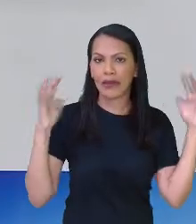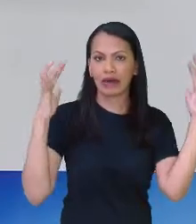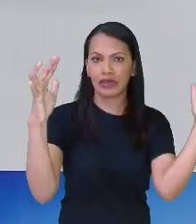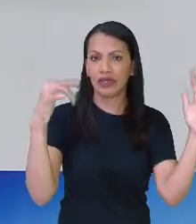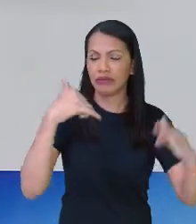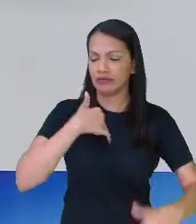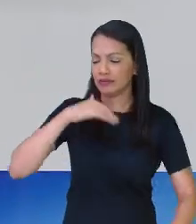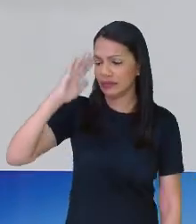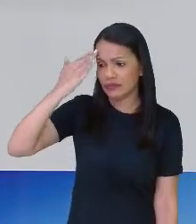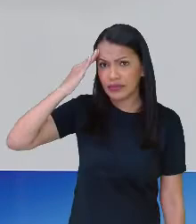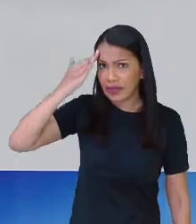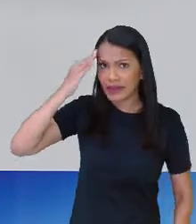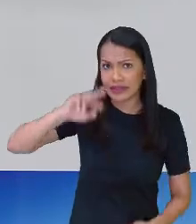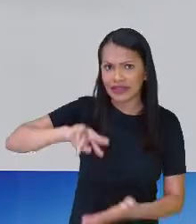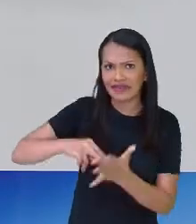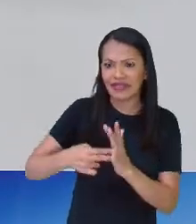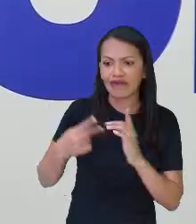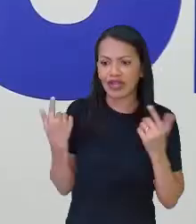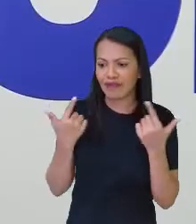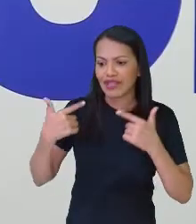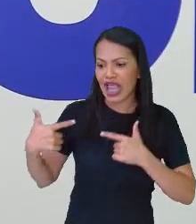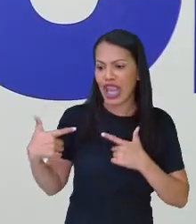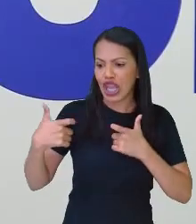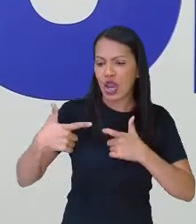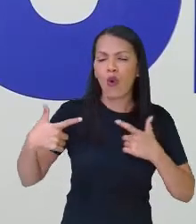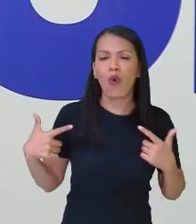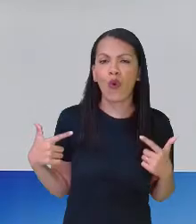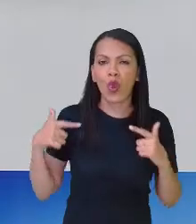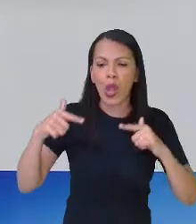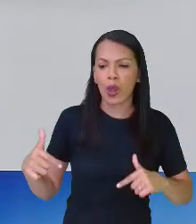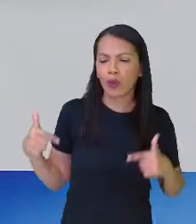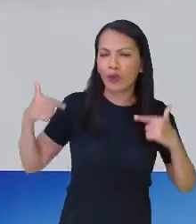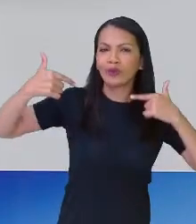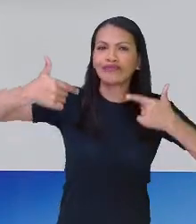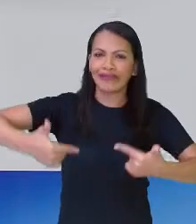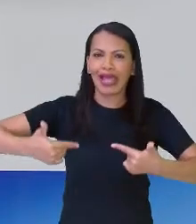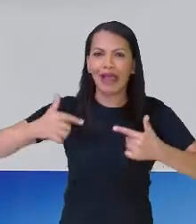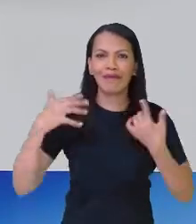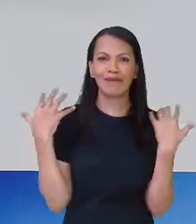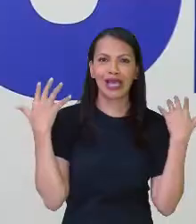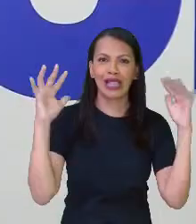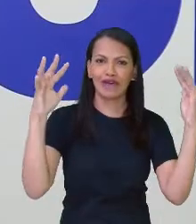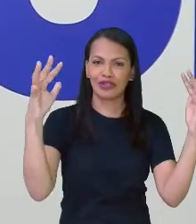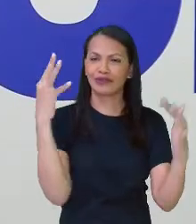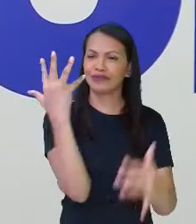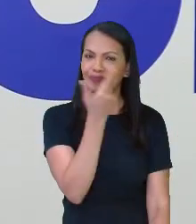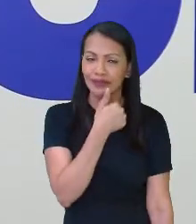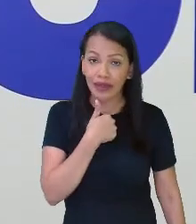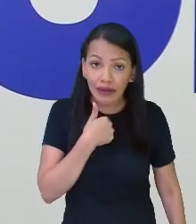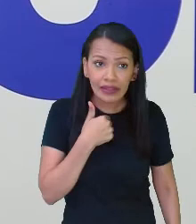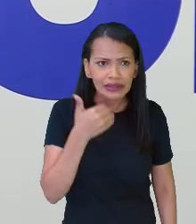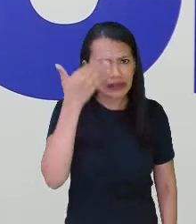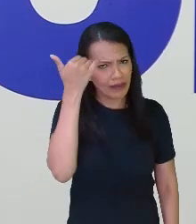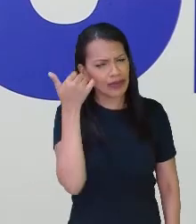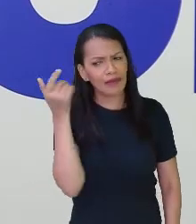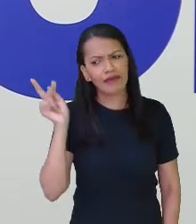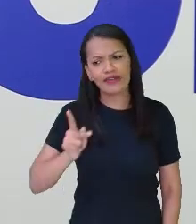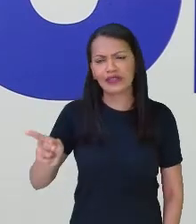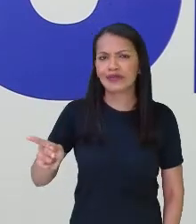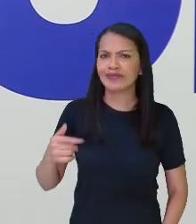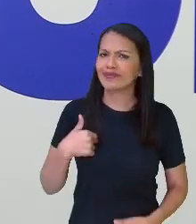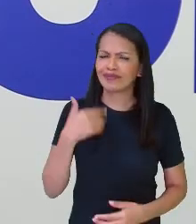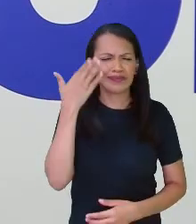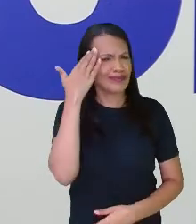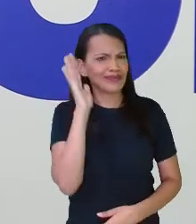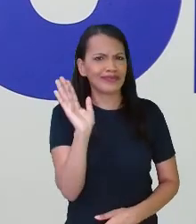significava isso. Você sabia, professora Mauriceia, que essa palavra quilombo tinha essa referência bonita? Não sabia. Inclusive, fiquei pensando aqui